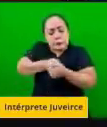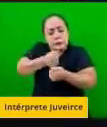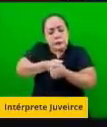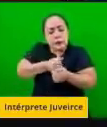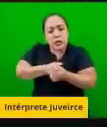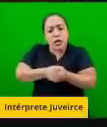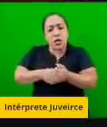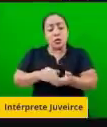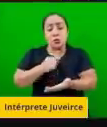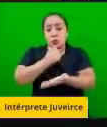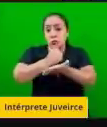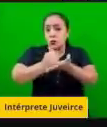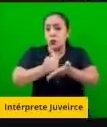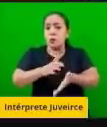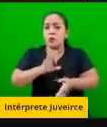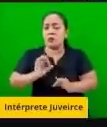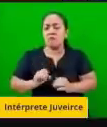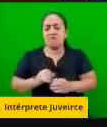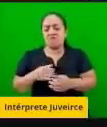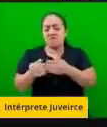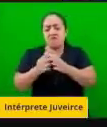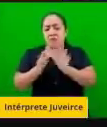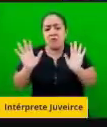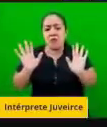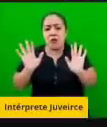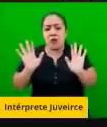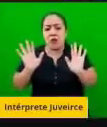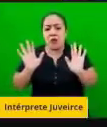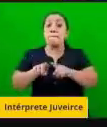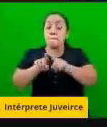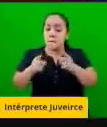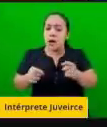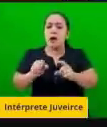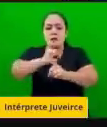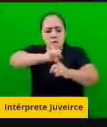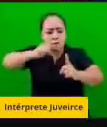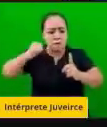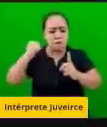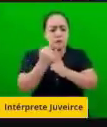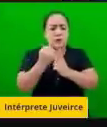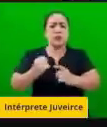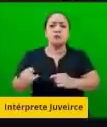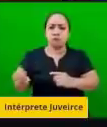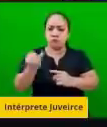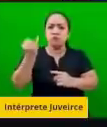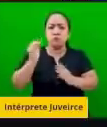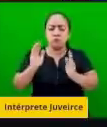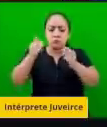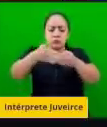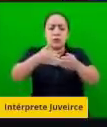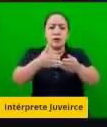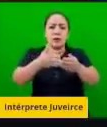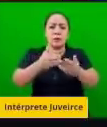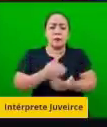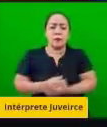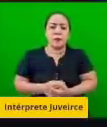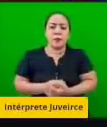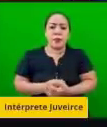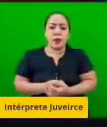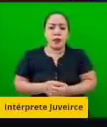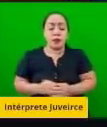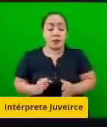do acaso, né? Mas sim produto de uma sociedade que o engendrou. Nessa perspectiva,